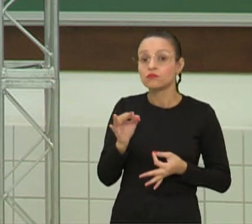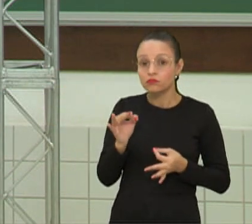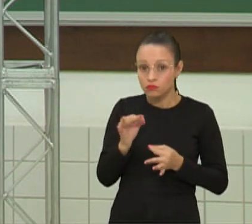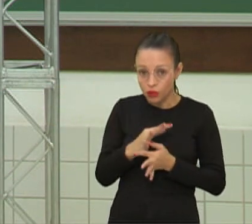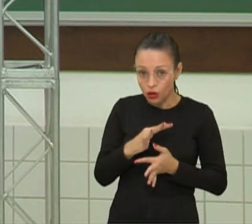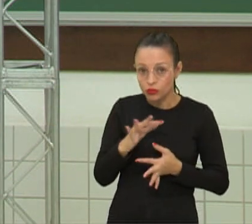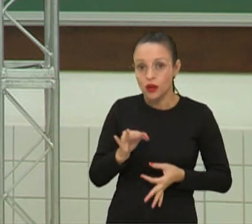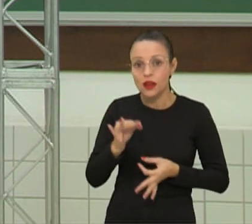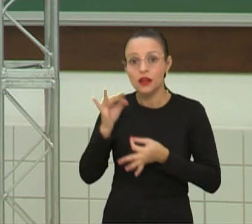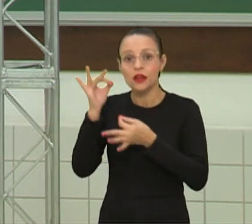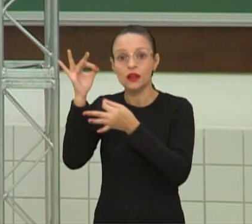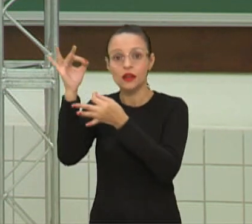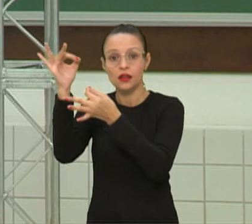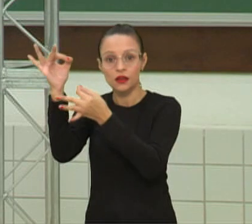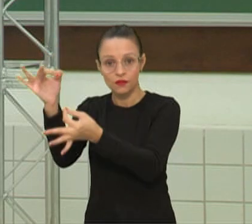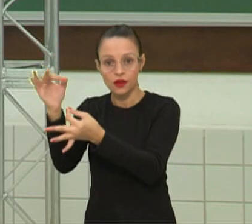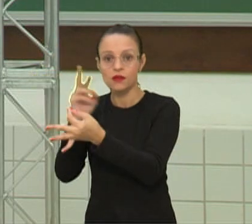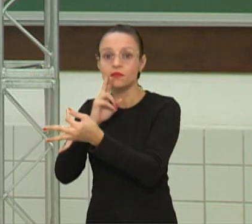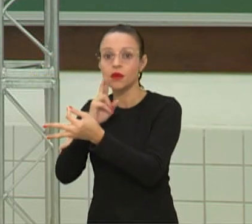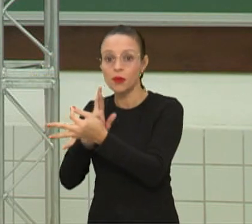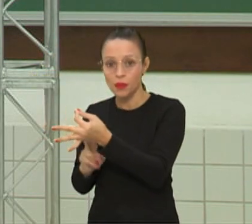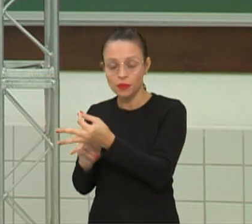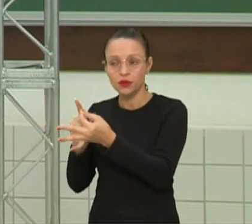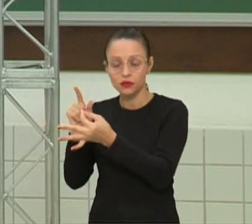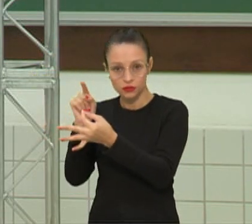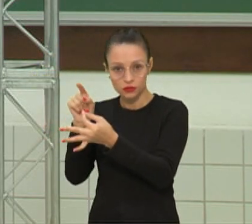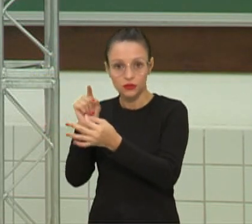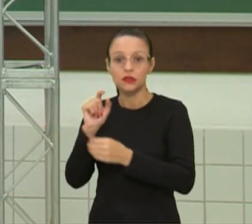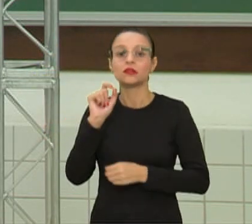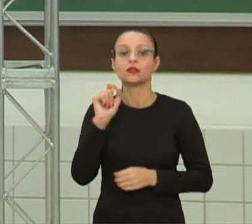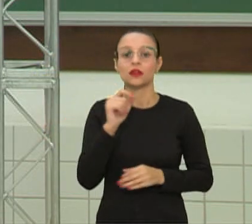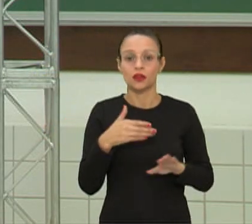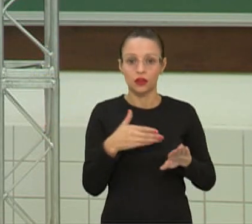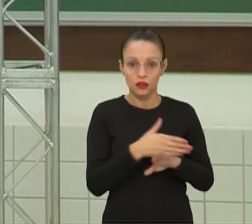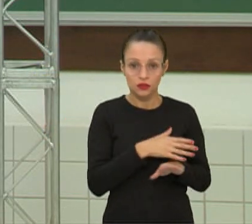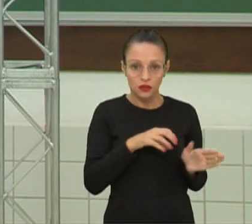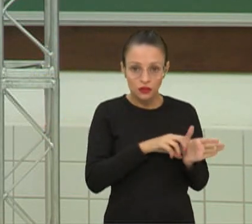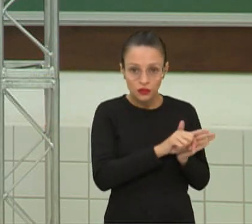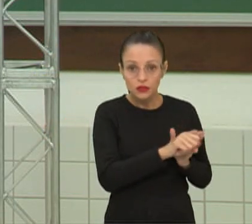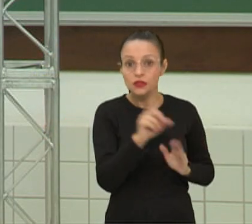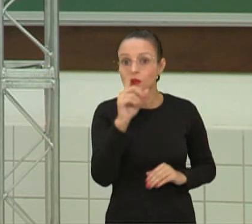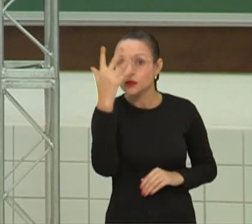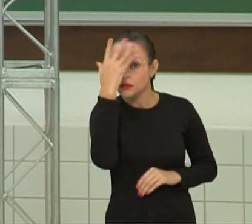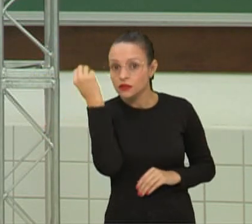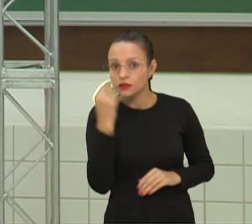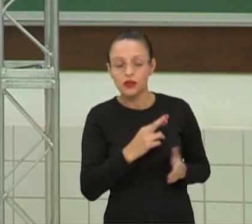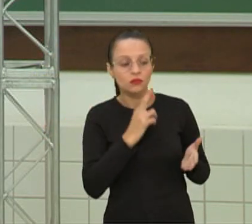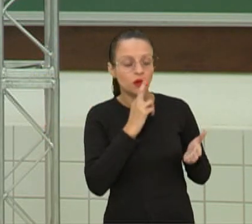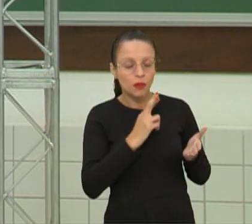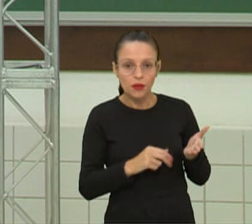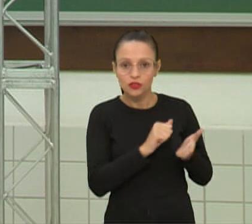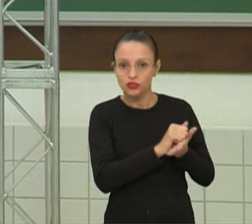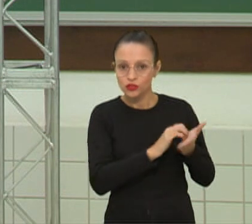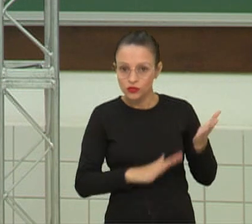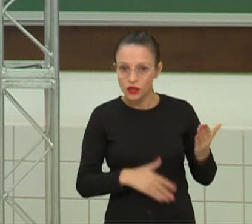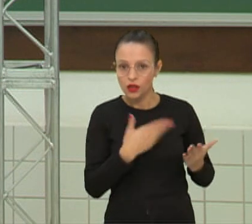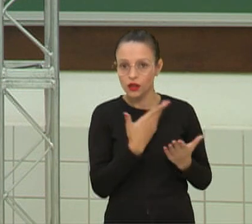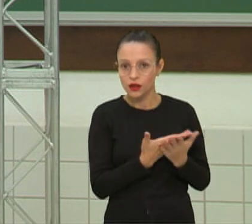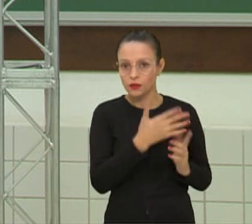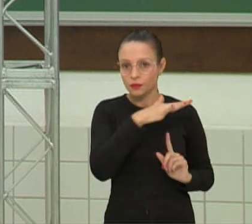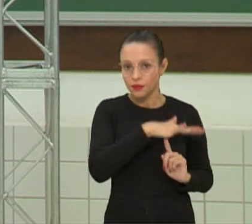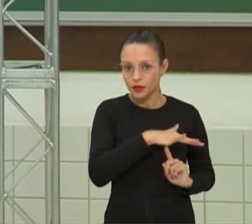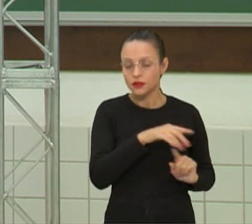correção. Mas tem que levar feitinho, certo? E quem tem o acesso ao Google Classroom, não esqueça, fazer as atividades do Aula Paraná e fazer também as